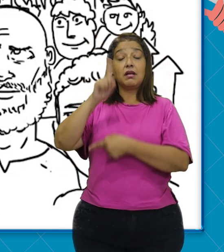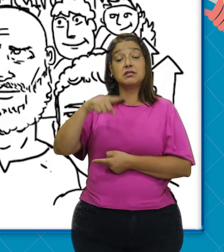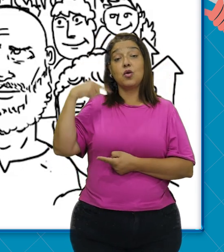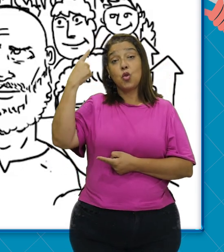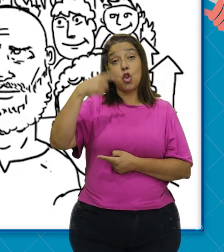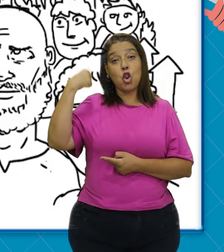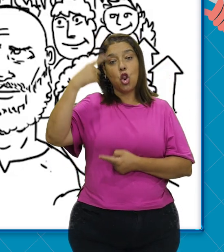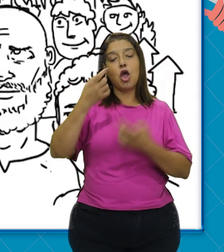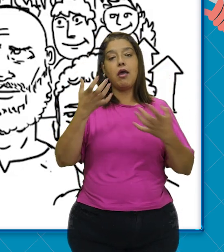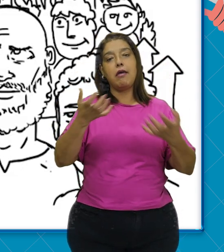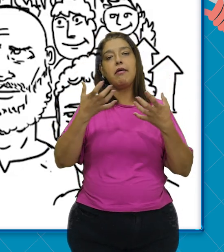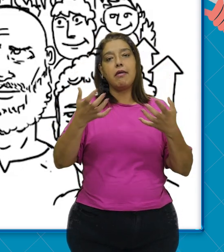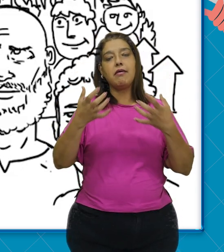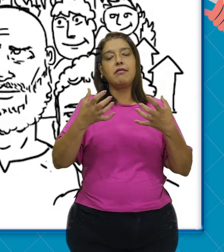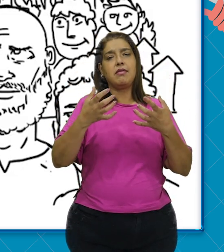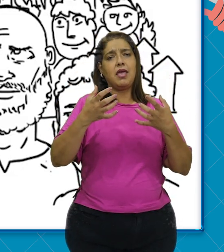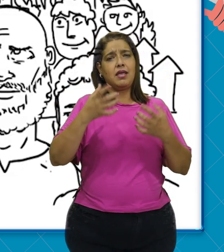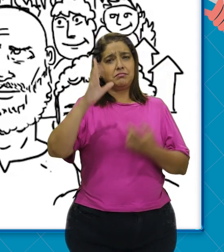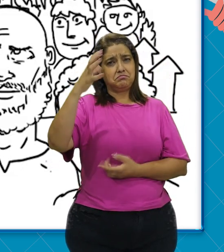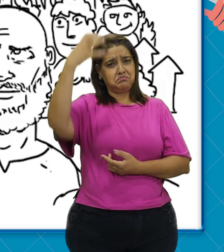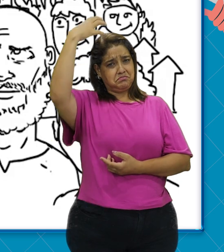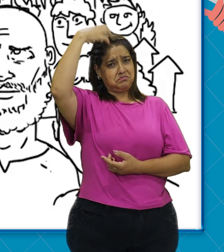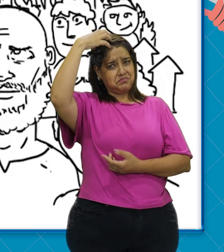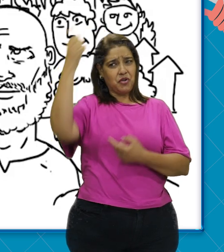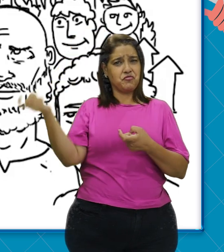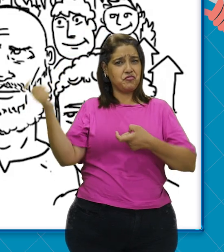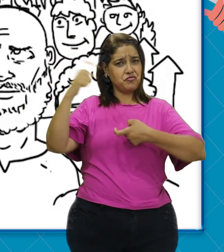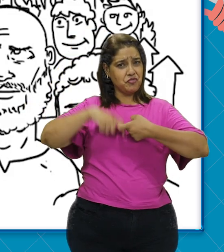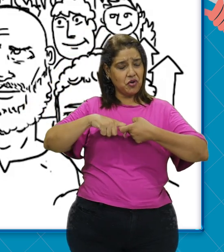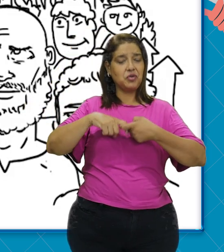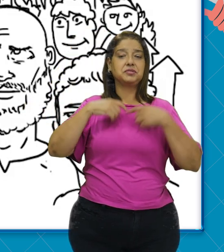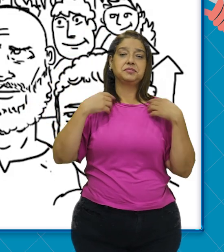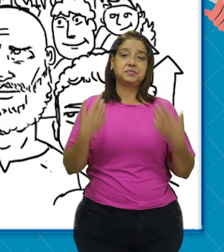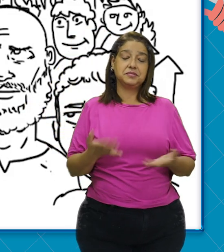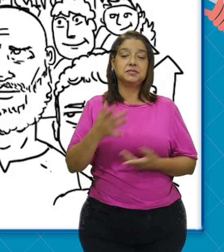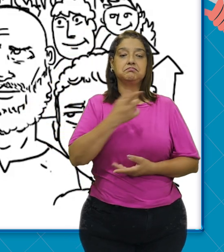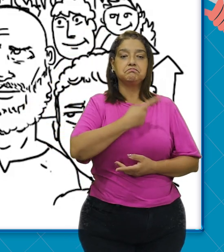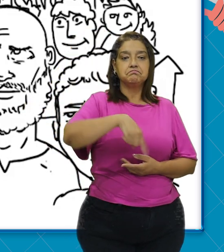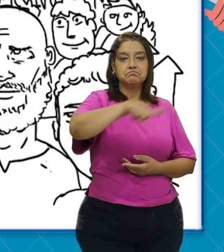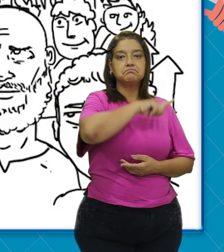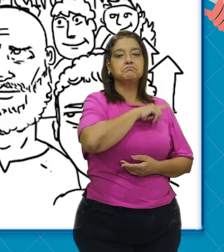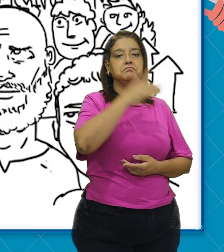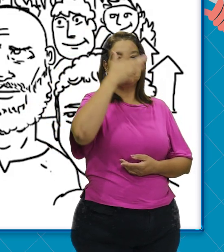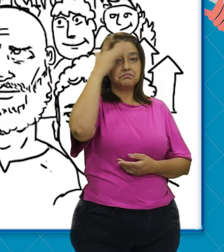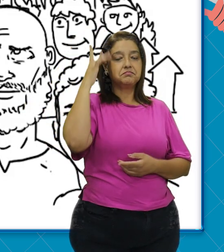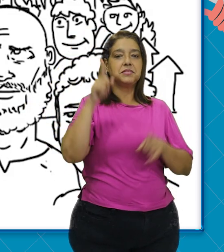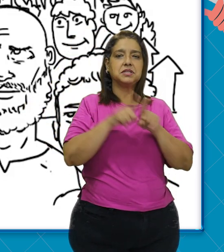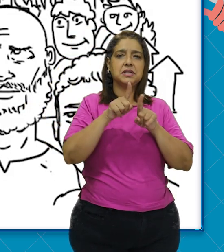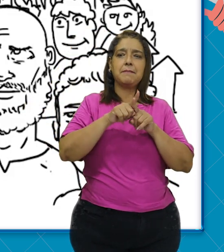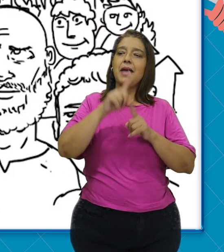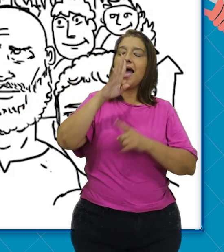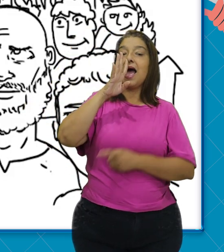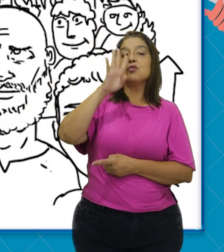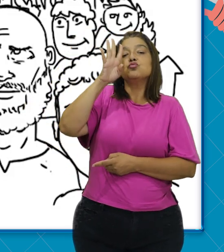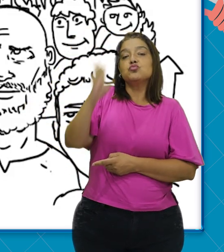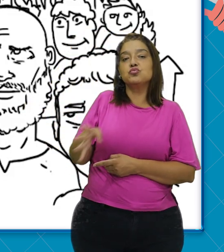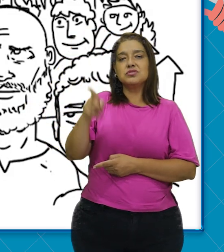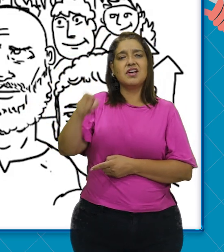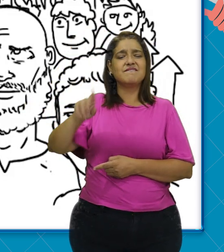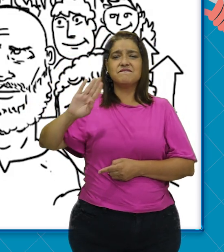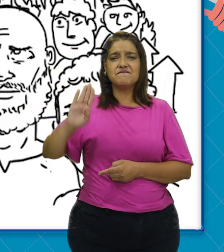queria a monarquia de volta. As autoridades da Igreja Católica também se incomodaram bastante e o acusaram de falso